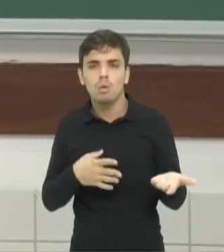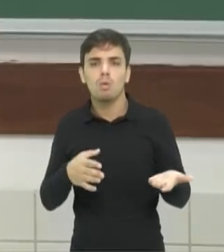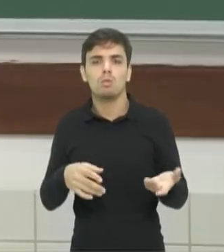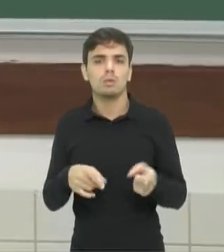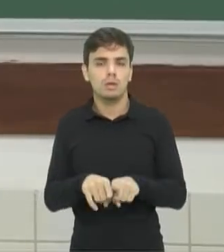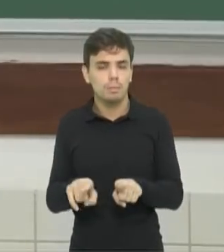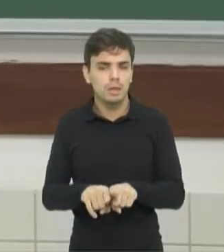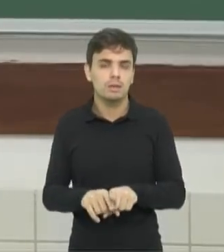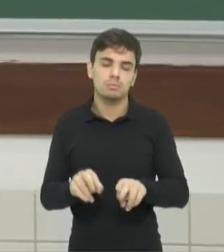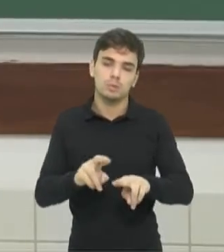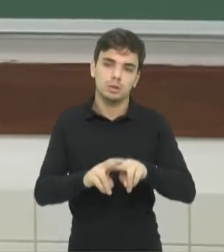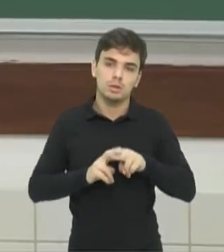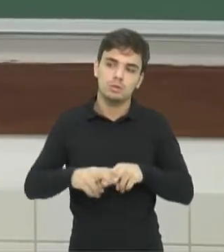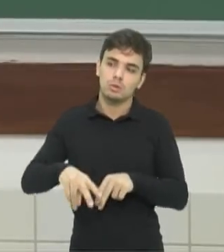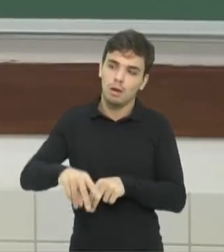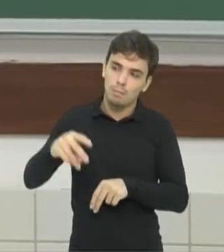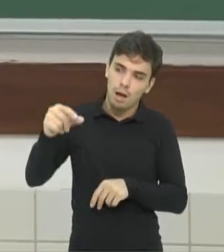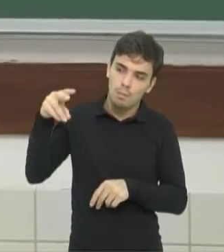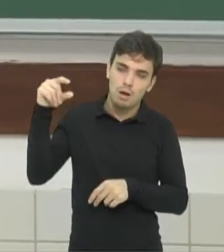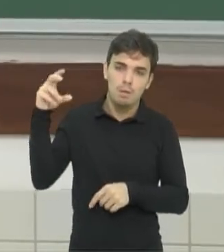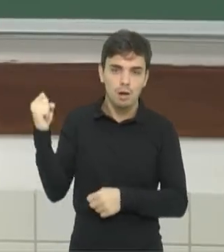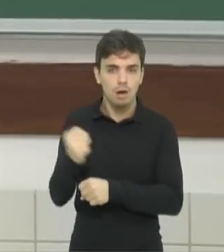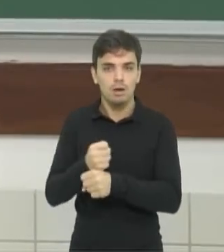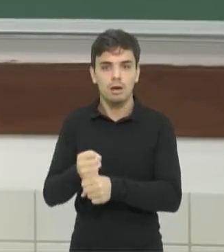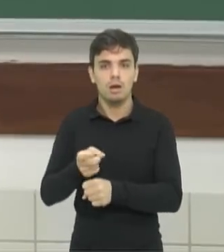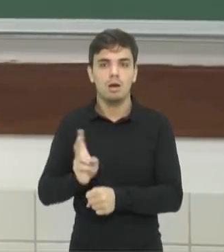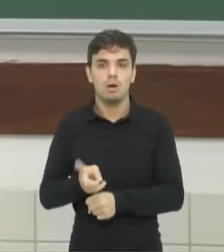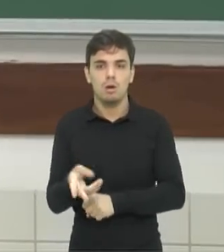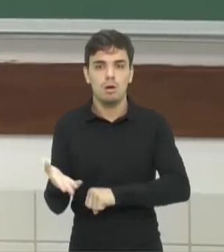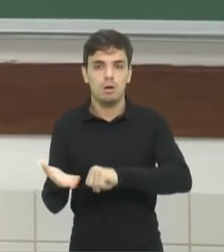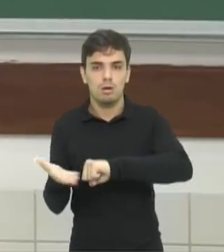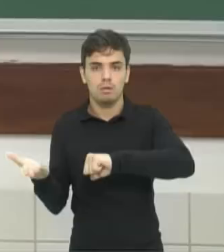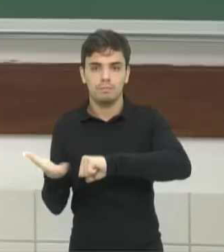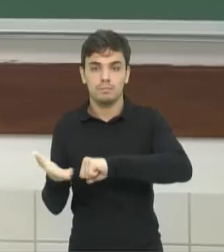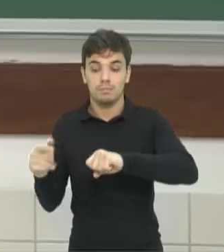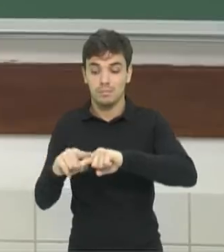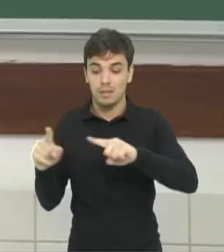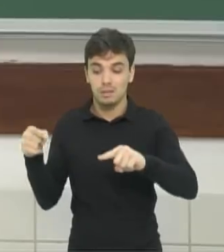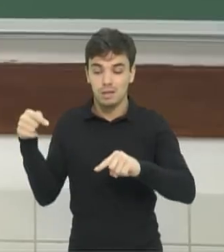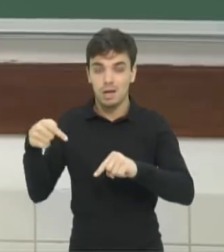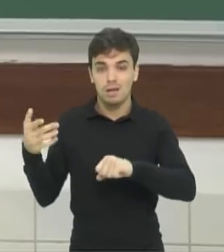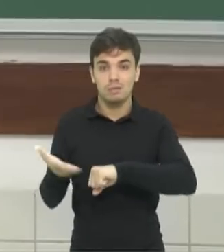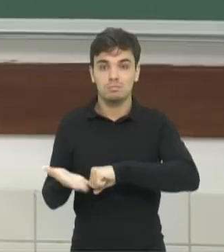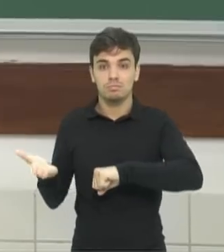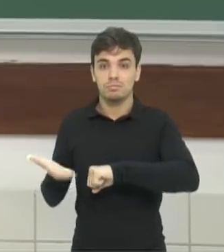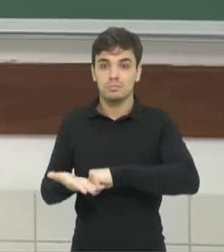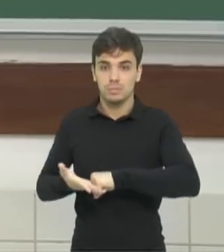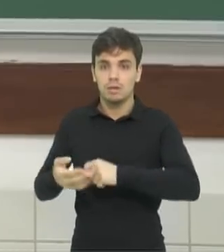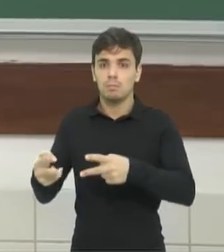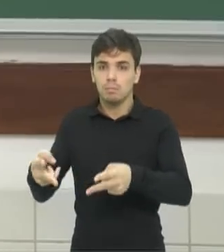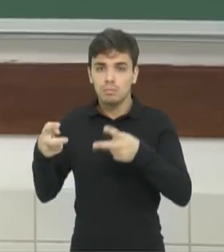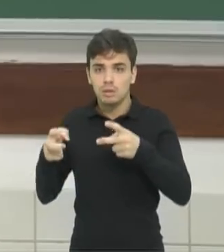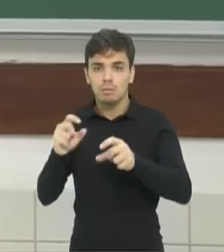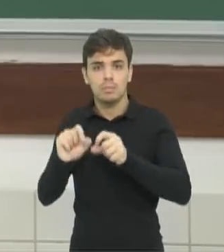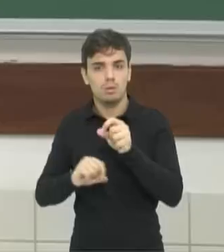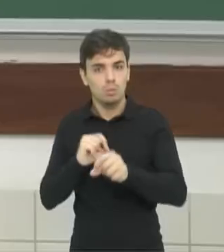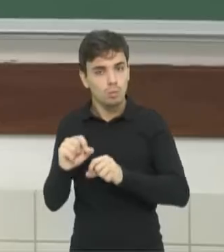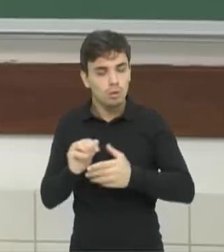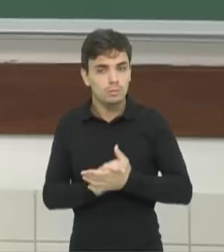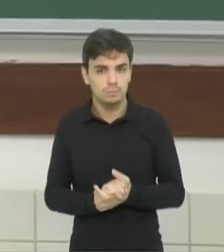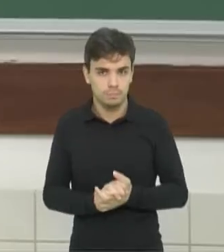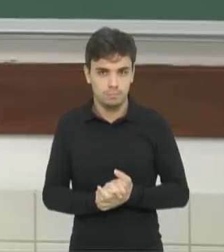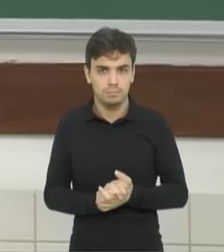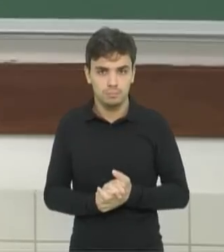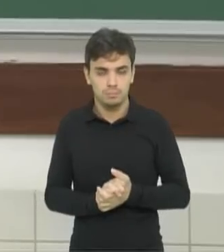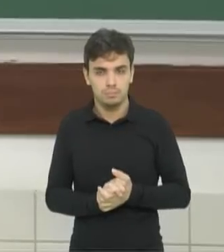muito tempo que a gente está nesse período. E no contemporâneo, gente, a característica que a gente pode observar também é a